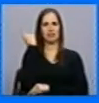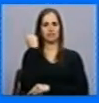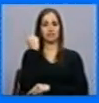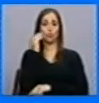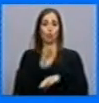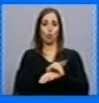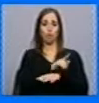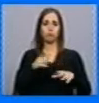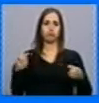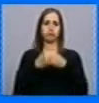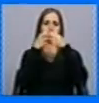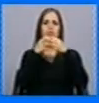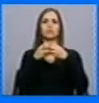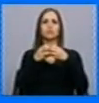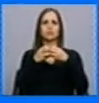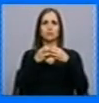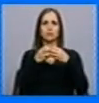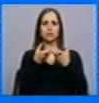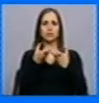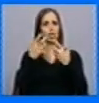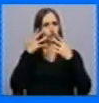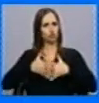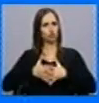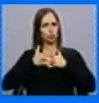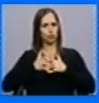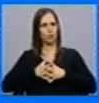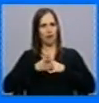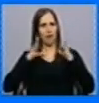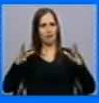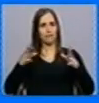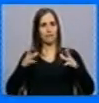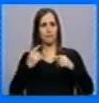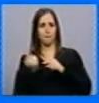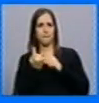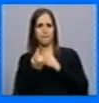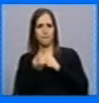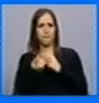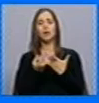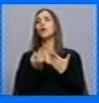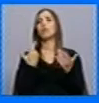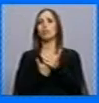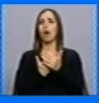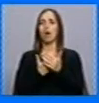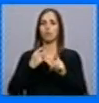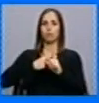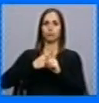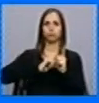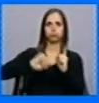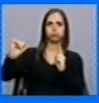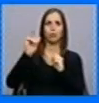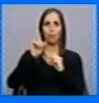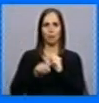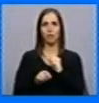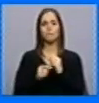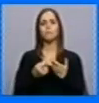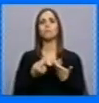choques com estruturas de grande massa e estão a girar muito rapidamente sobre si próprio e, portanto, também a altas temperaturas. E esta estrutura,